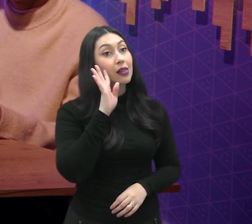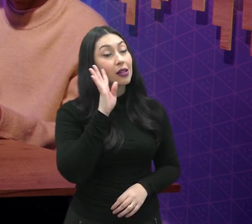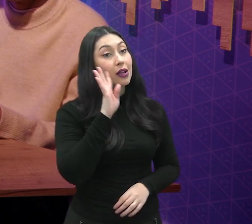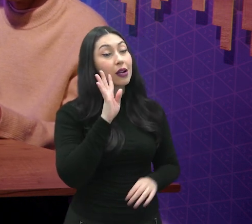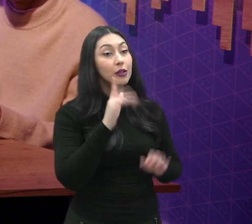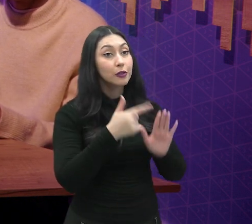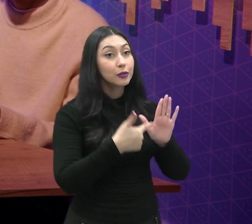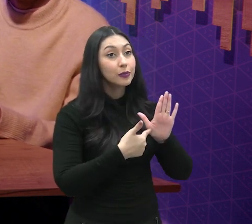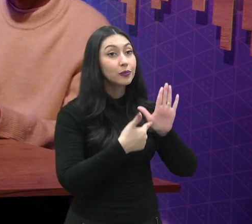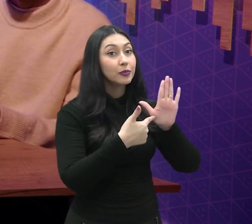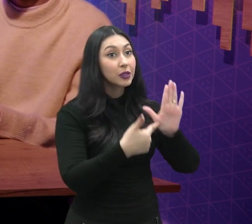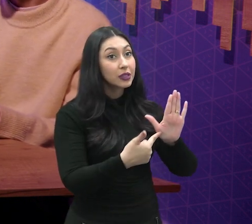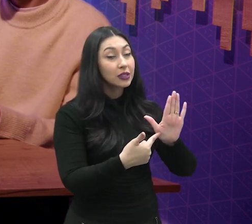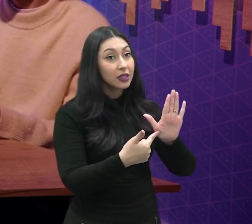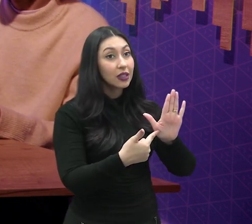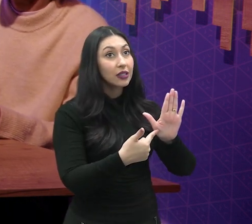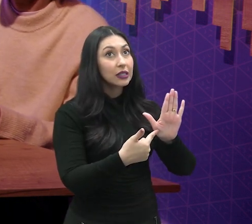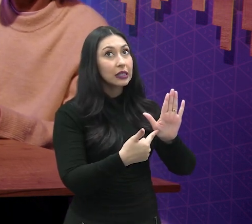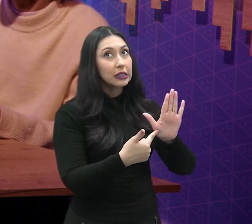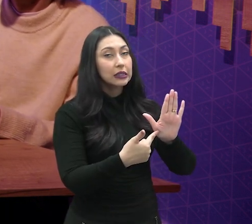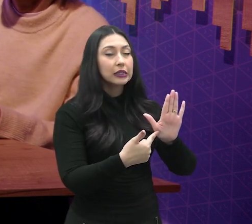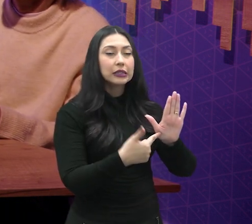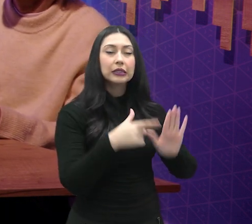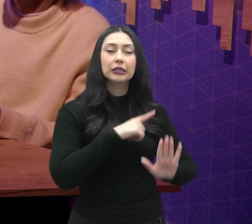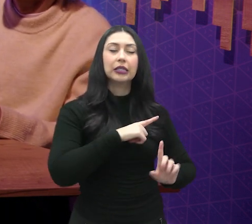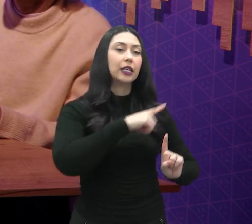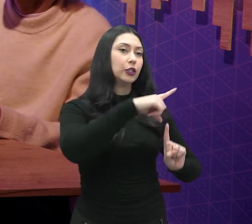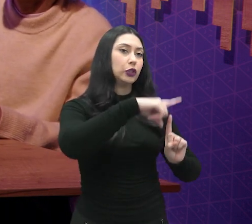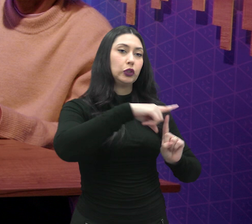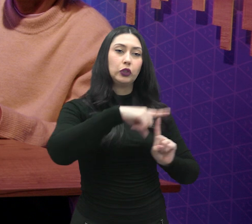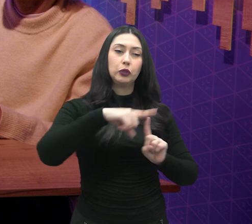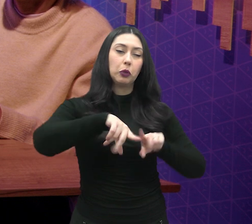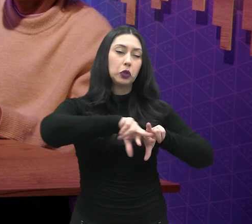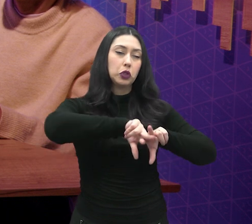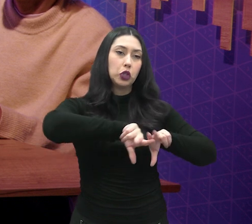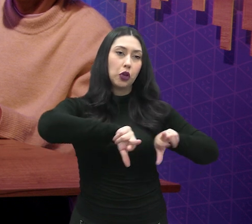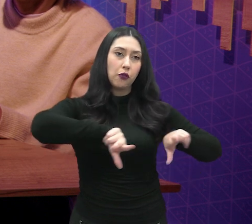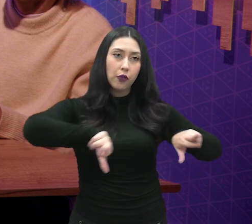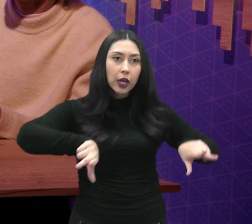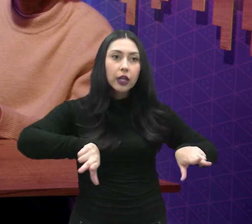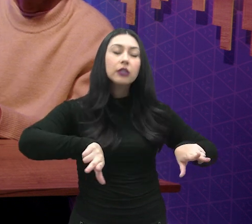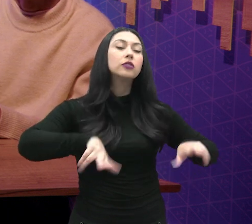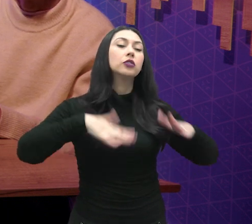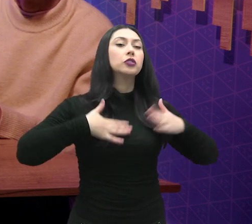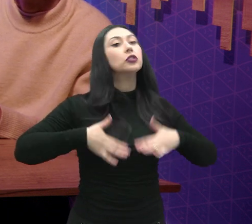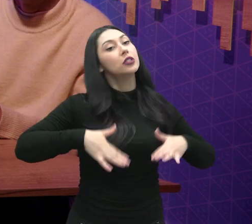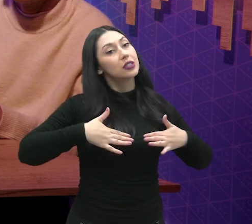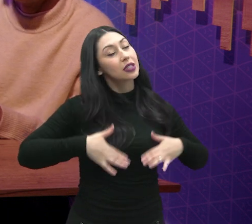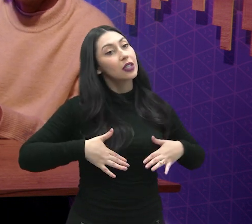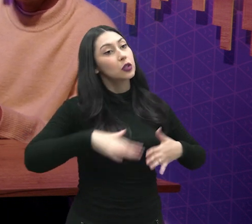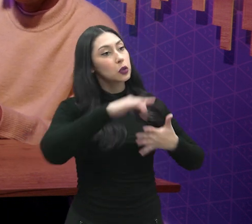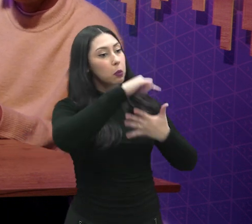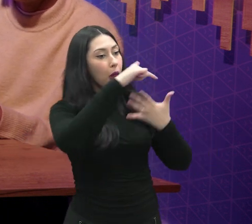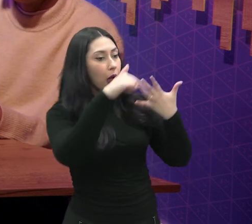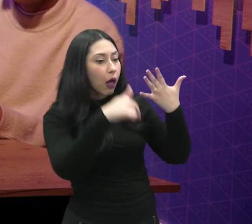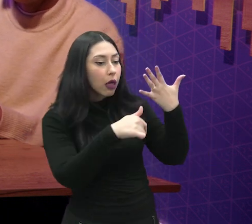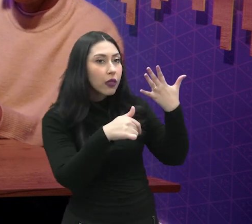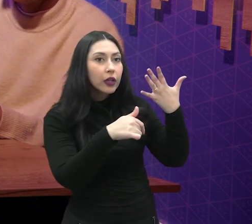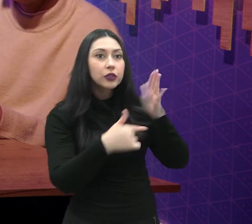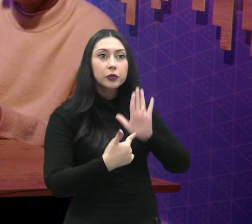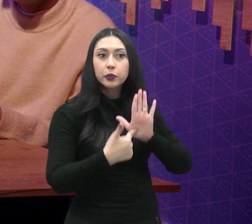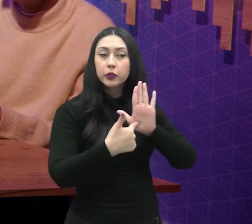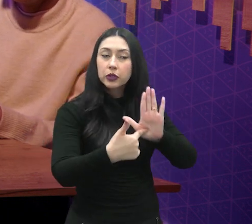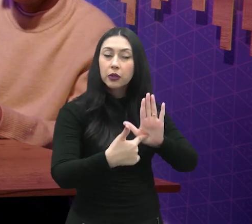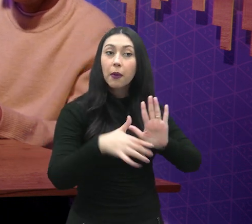E, gente, é legal dizer aqui, então, reforçar que existem vários tipos de descanso, a gente acabou de ler eles aí pra